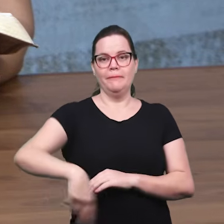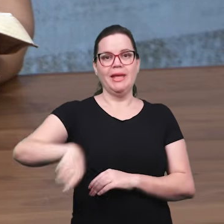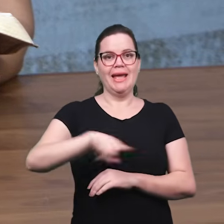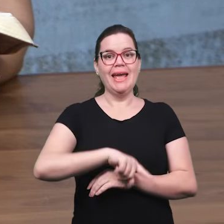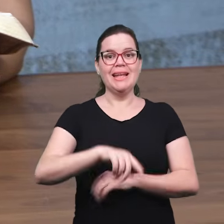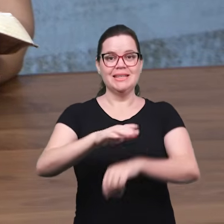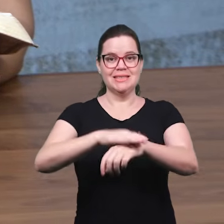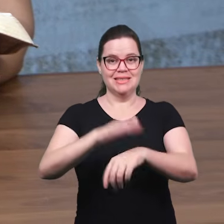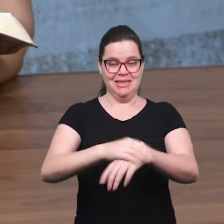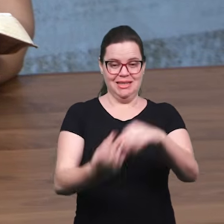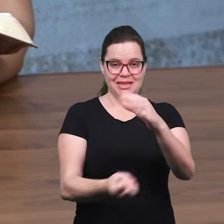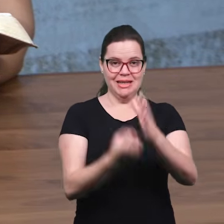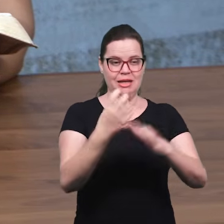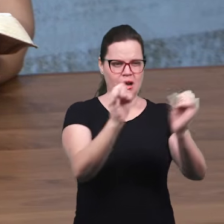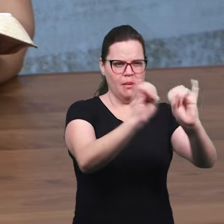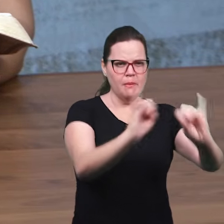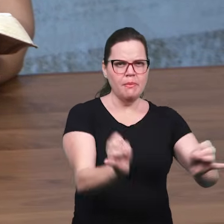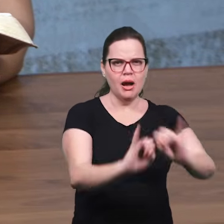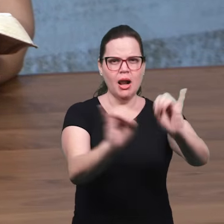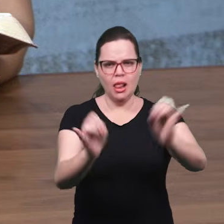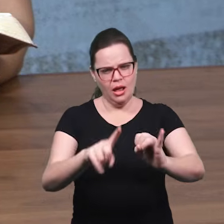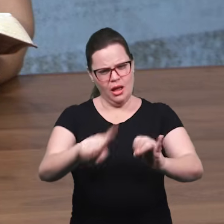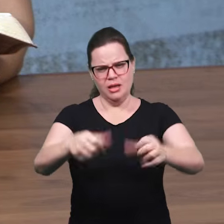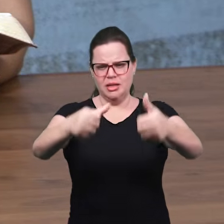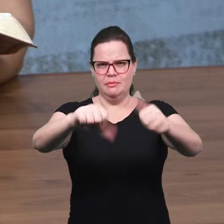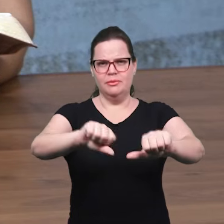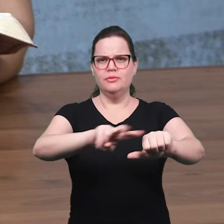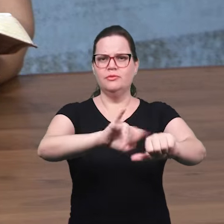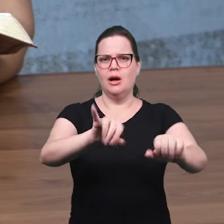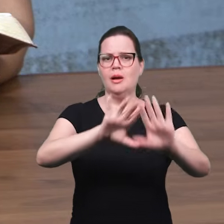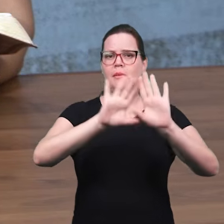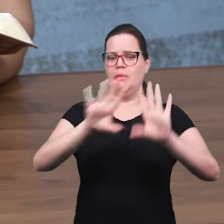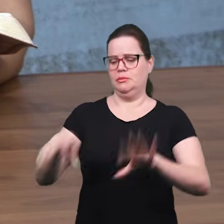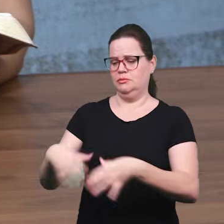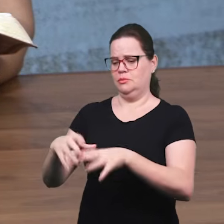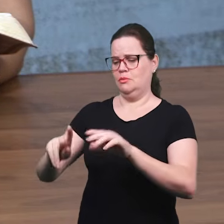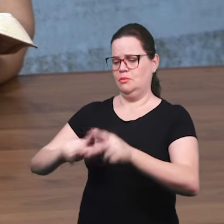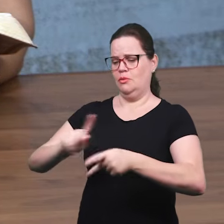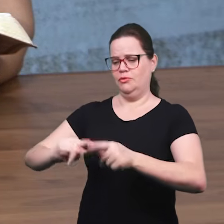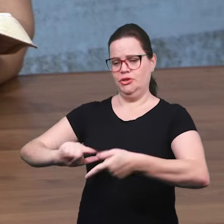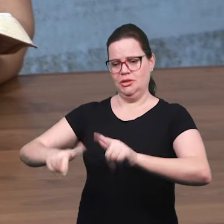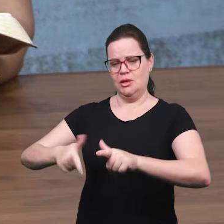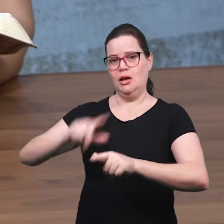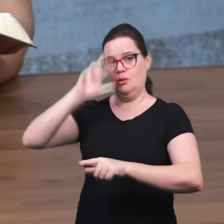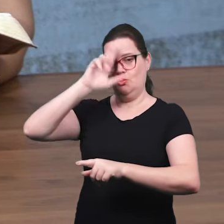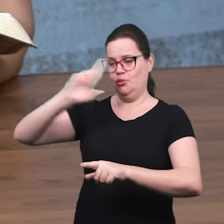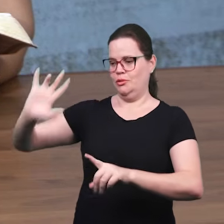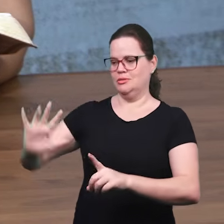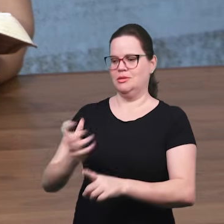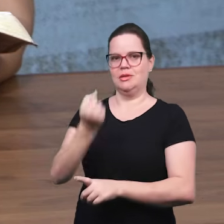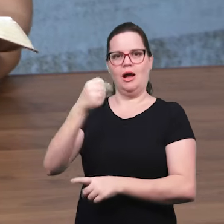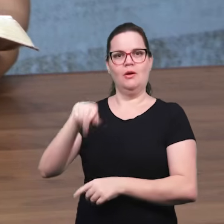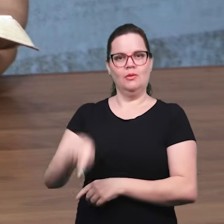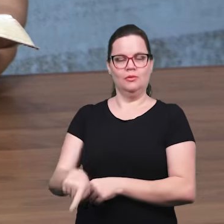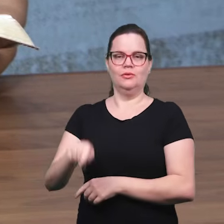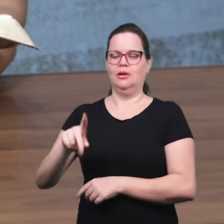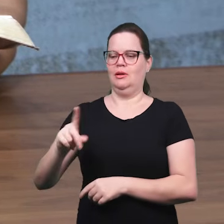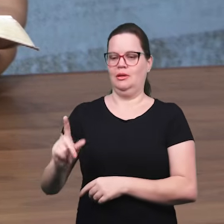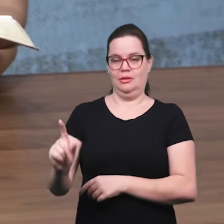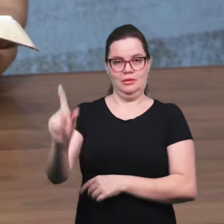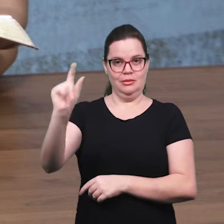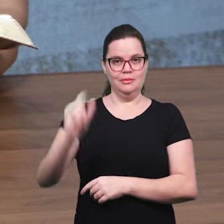fabricam imagens. Mas Israel é salvo pelo Senhor, com uma eterna